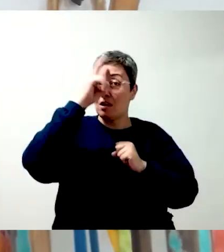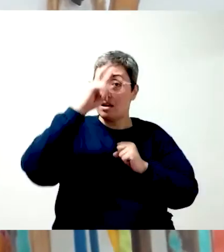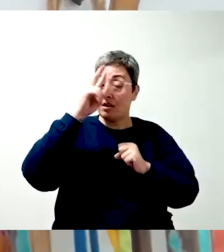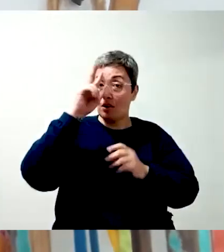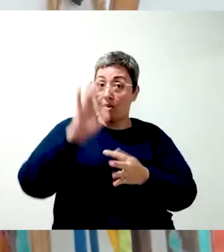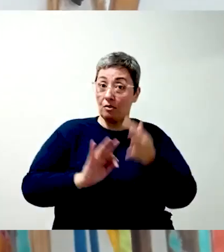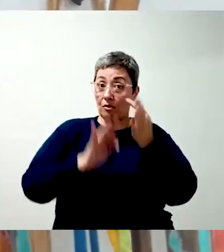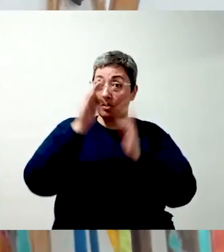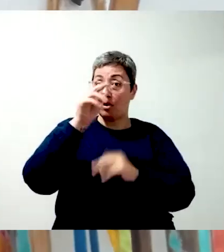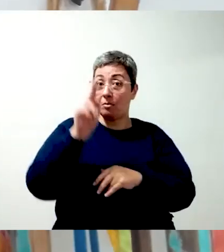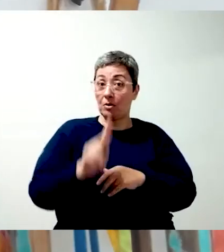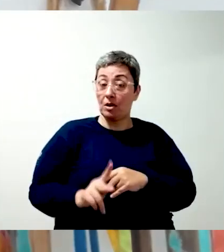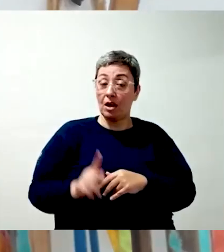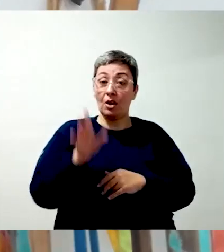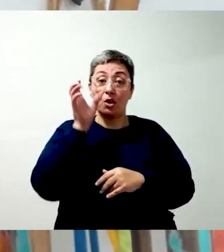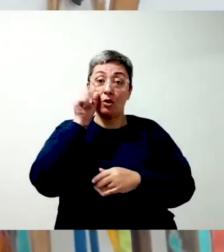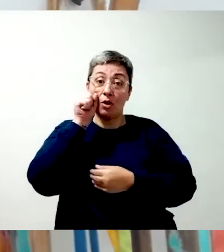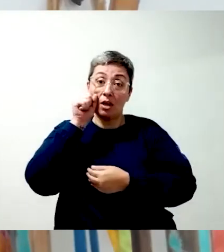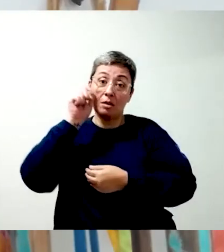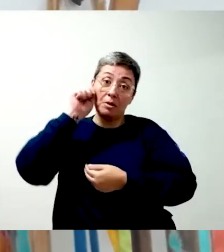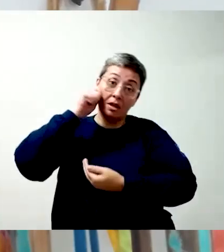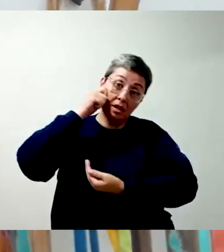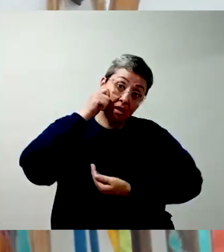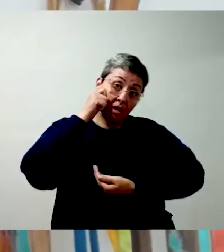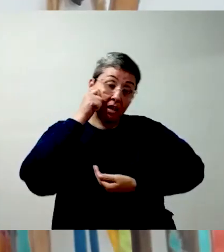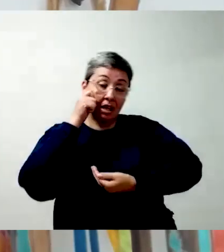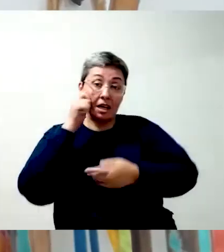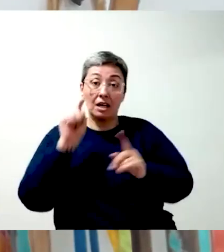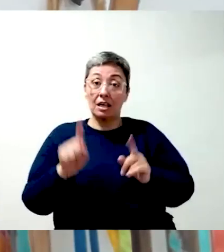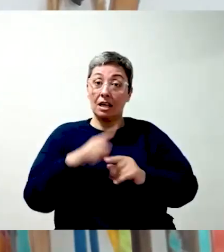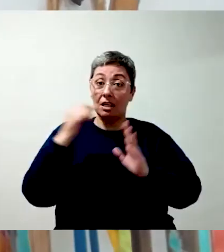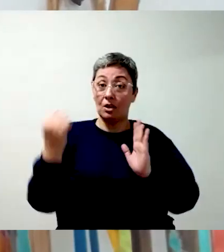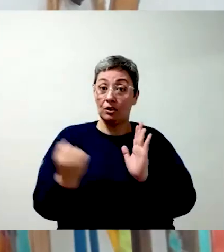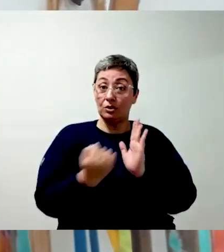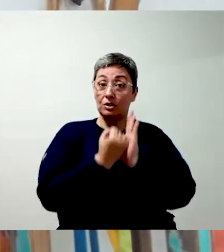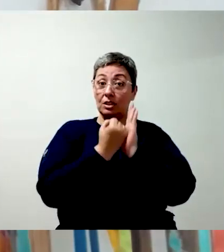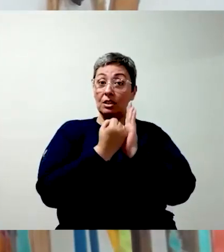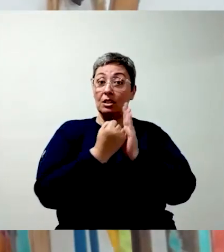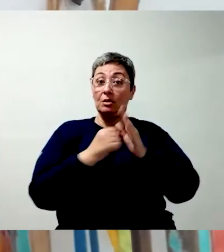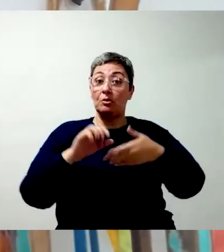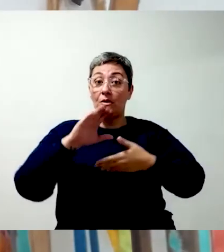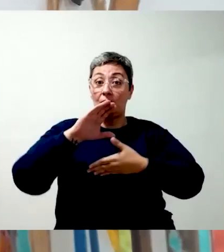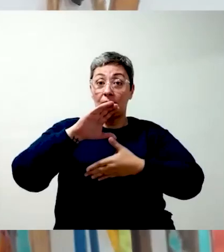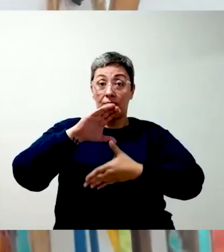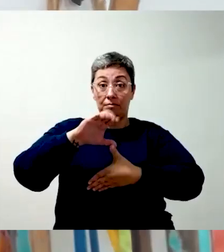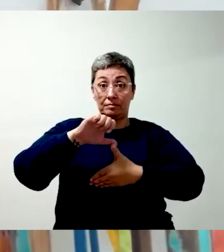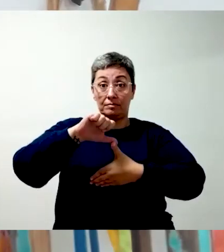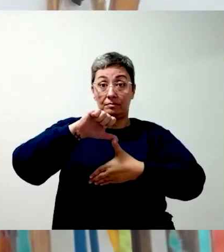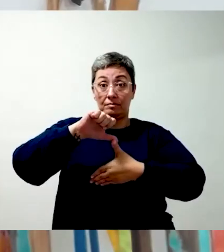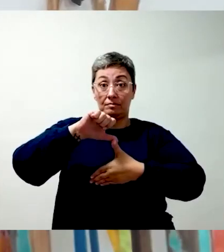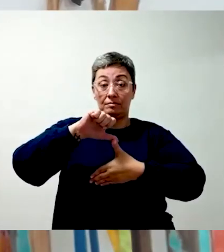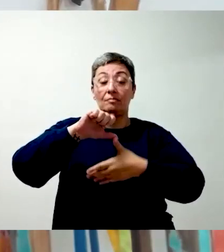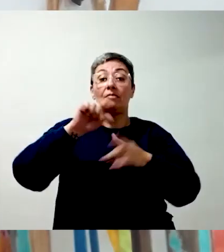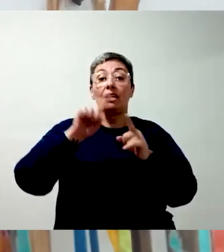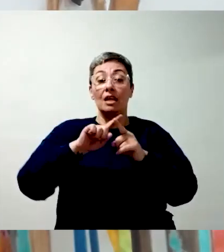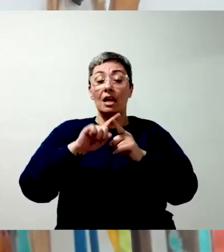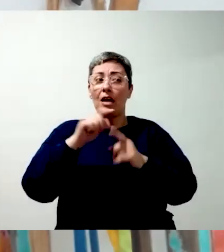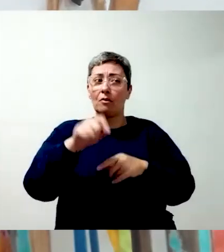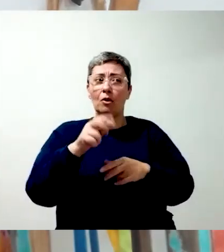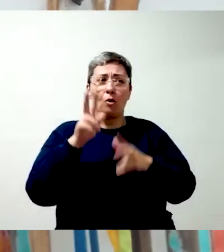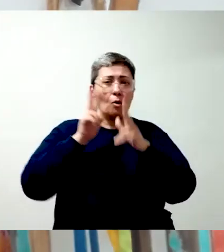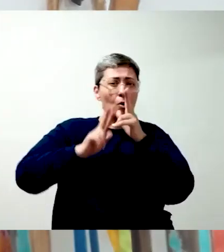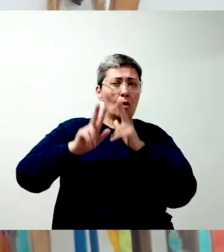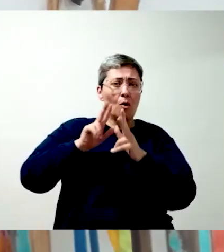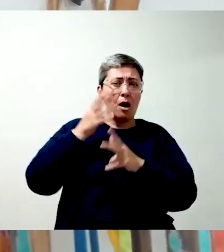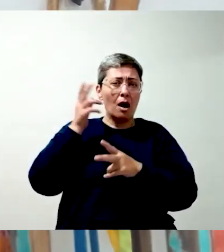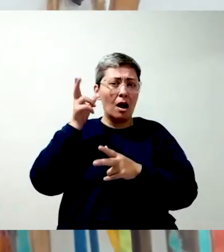folclore popular do Hermenegrito, uma canção símbolo da América do Sul. Ele afirmou ter ouvido